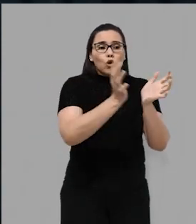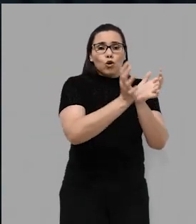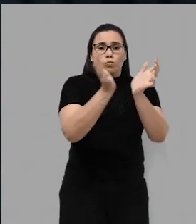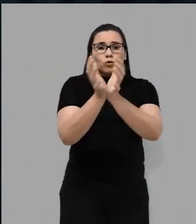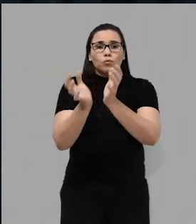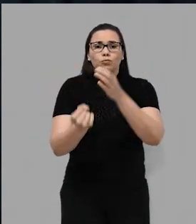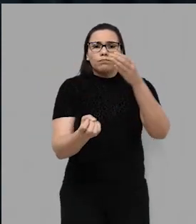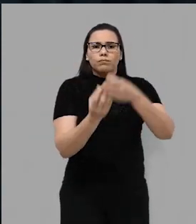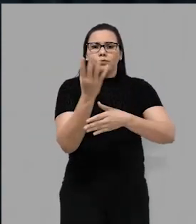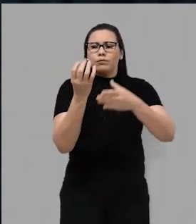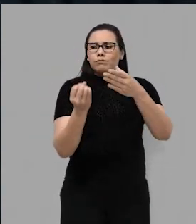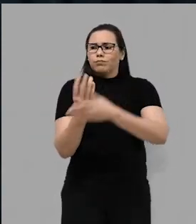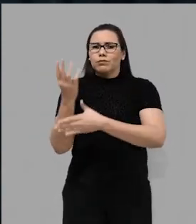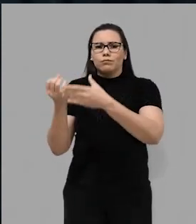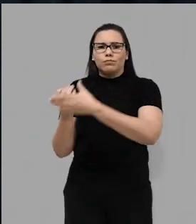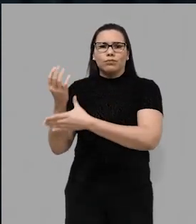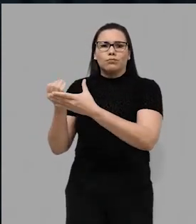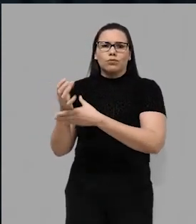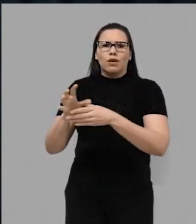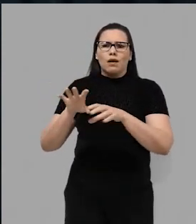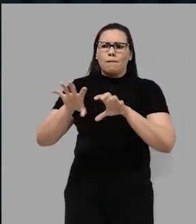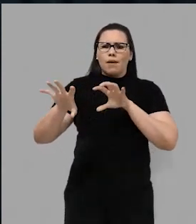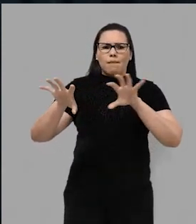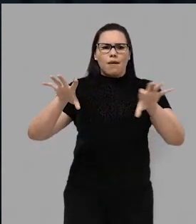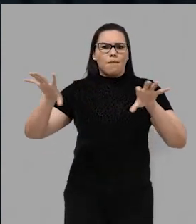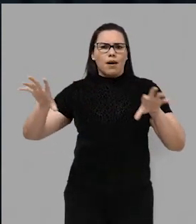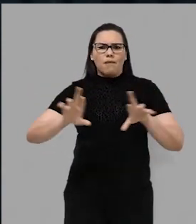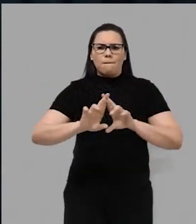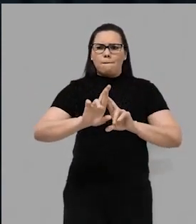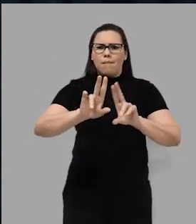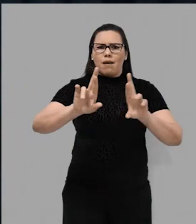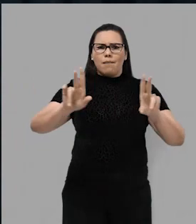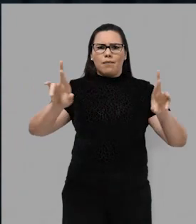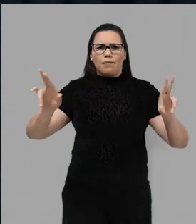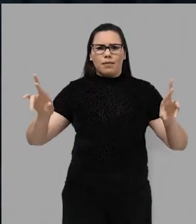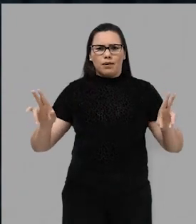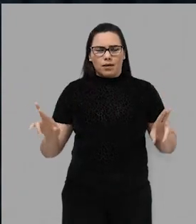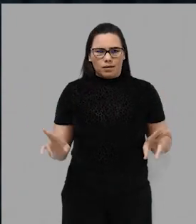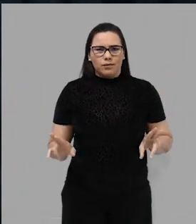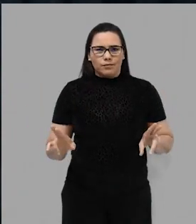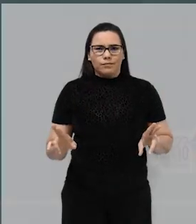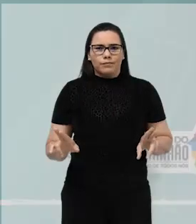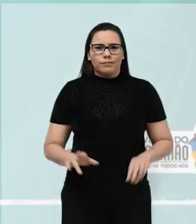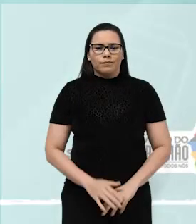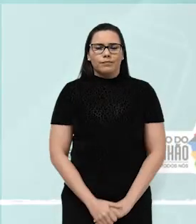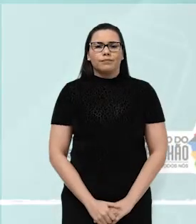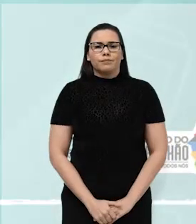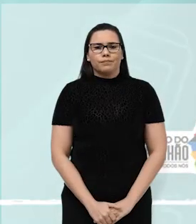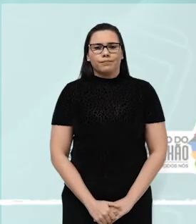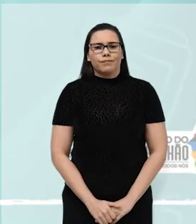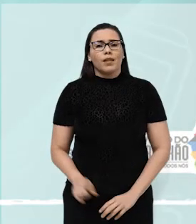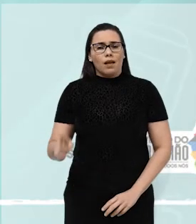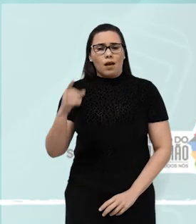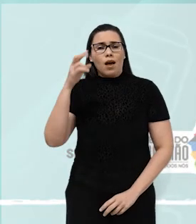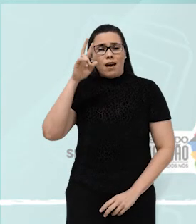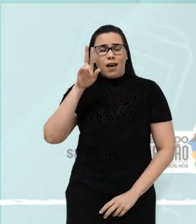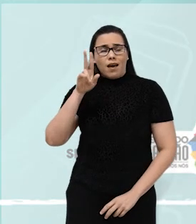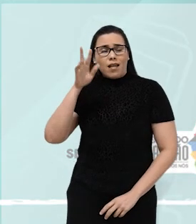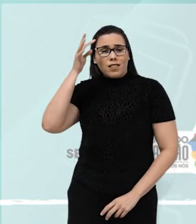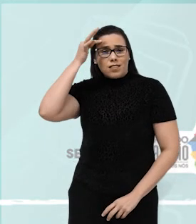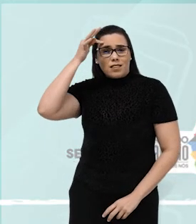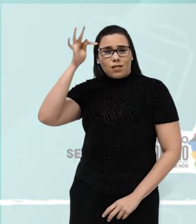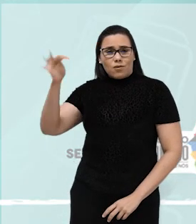desses indivíduos foram se diversificando, originando espécies diferentes. Essa é a ideia aí da